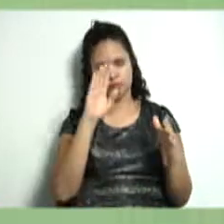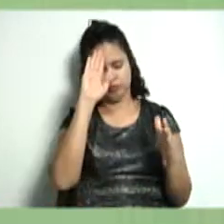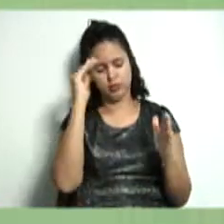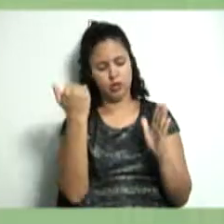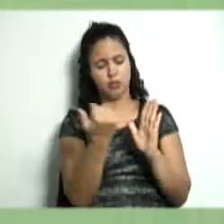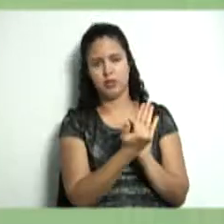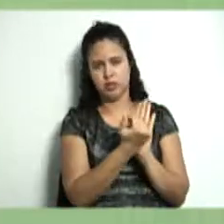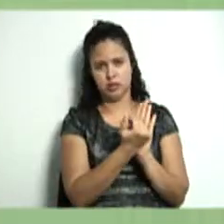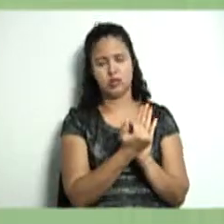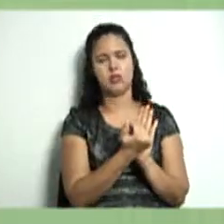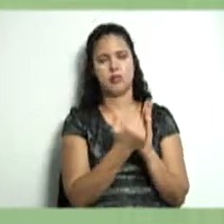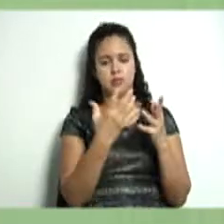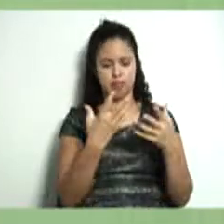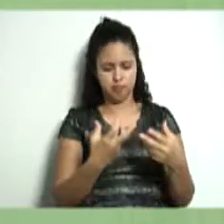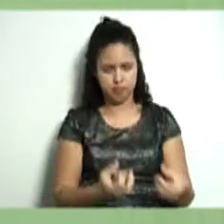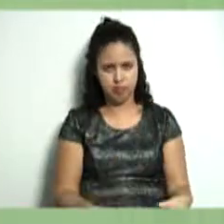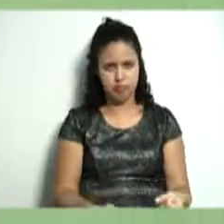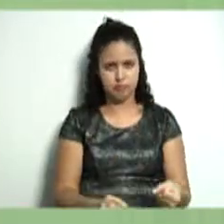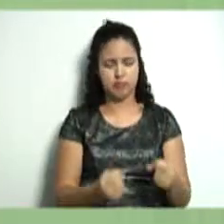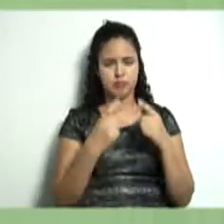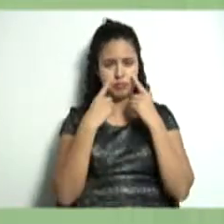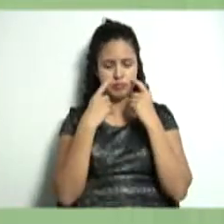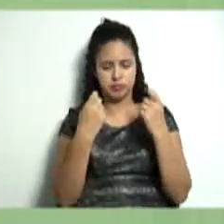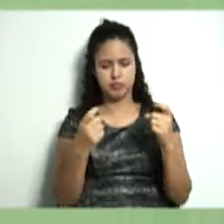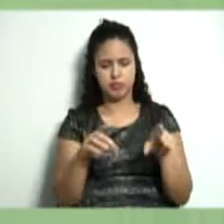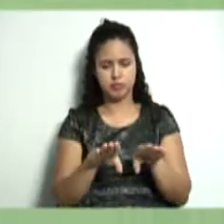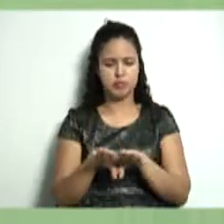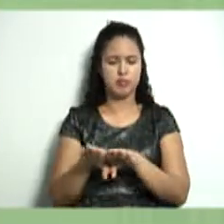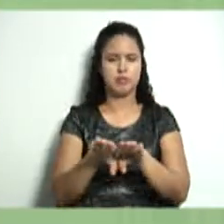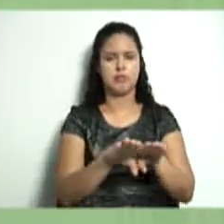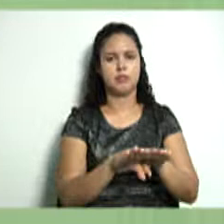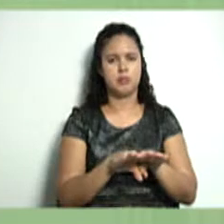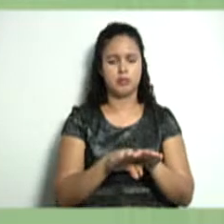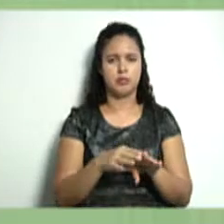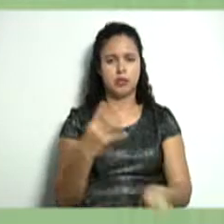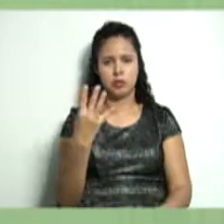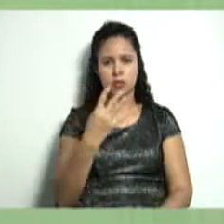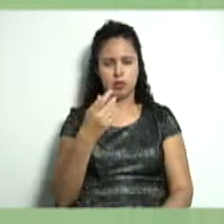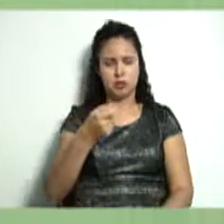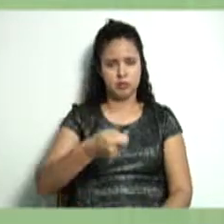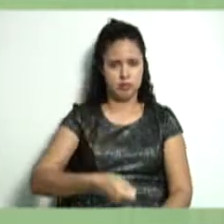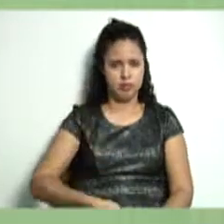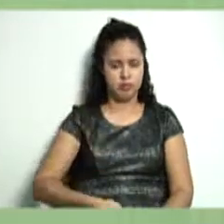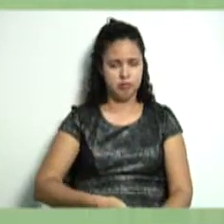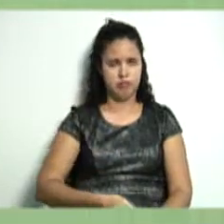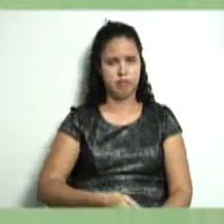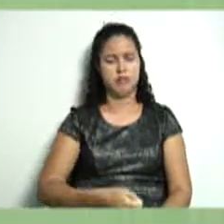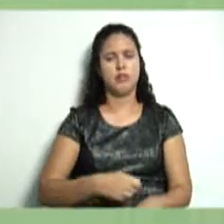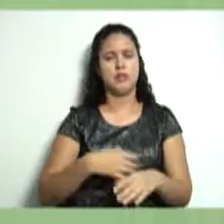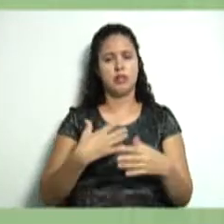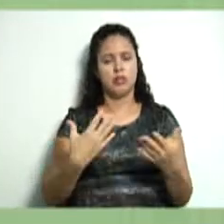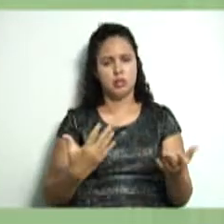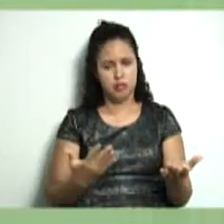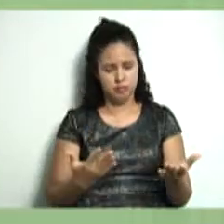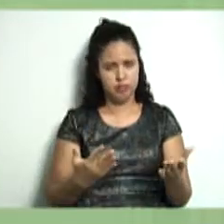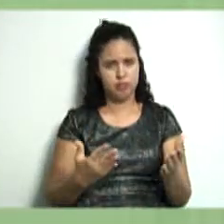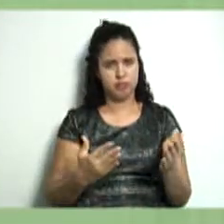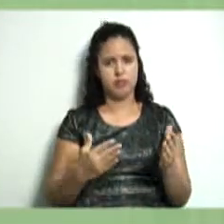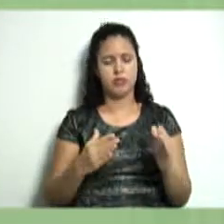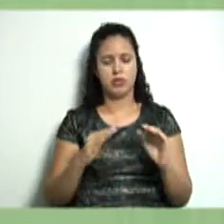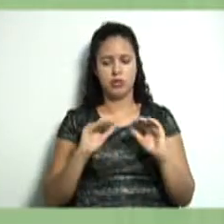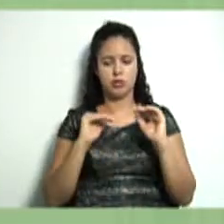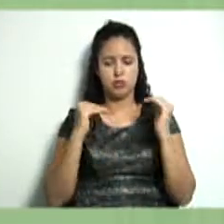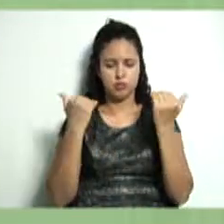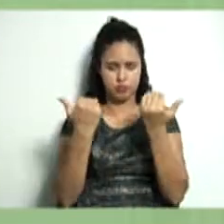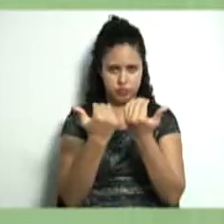deve zelar pelo interesse comum. A quarta obrigação, velar pela autonomia da